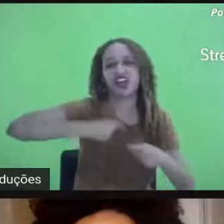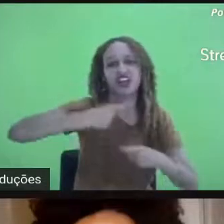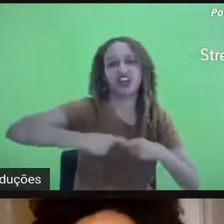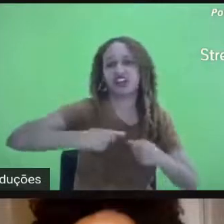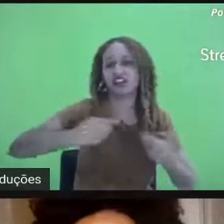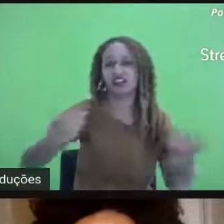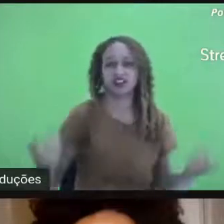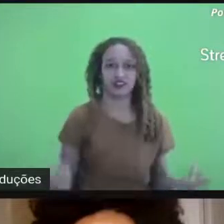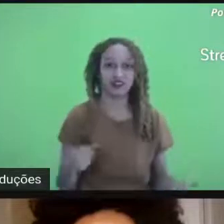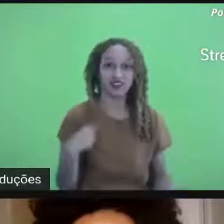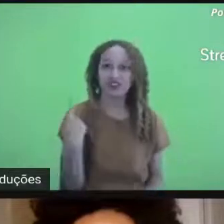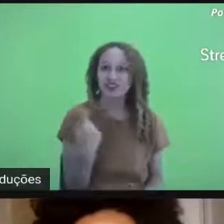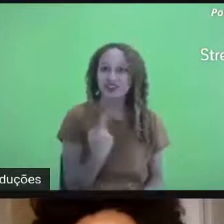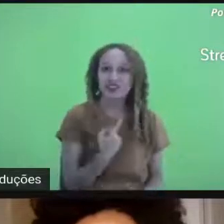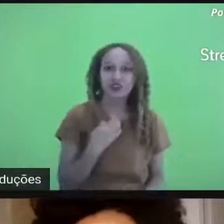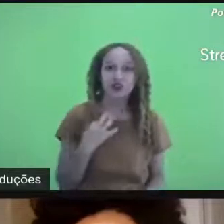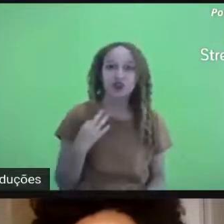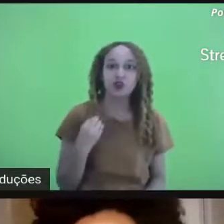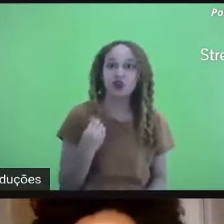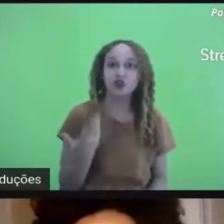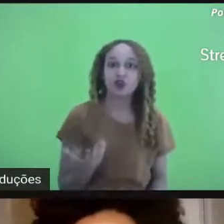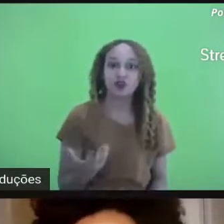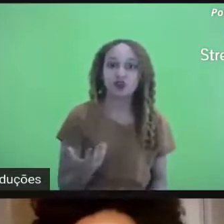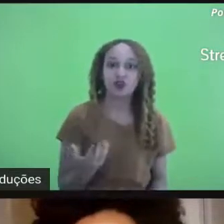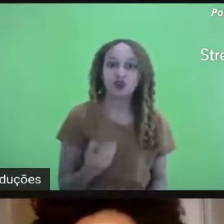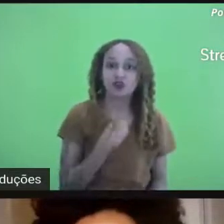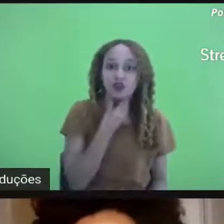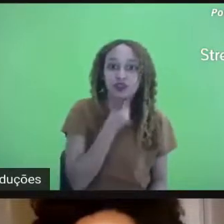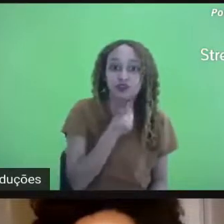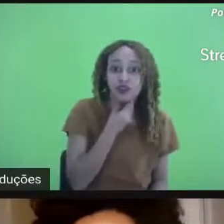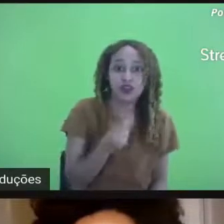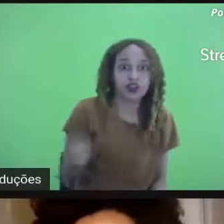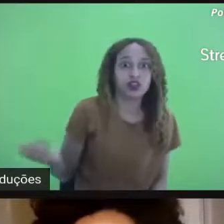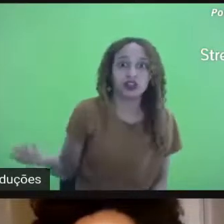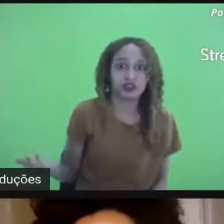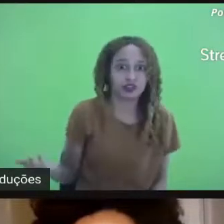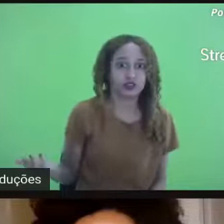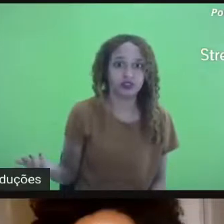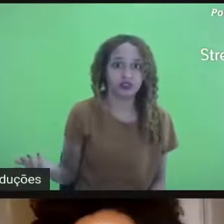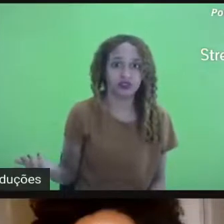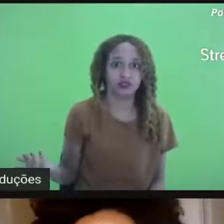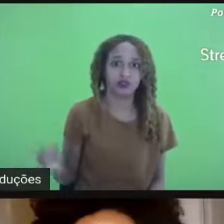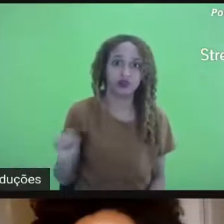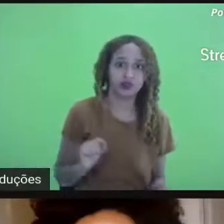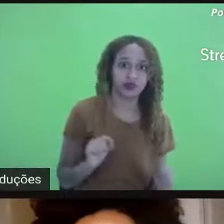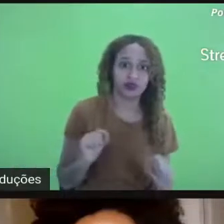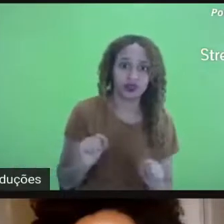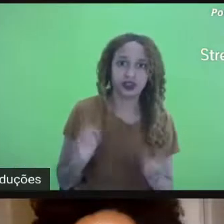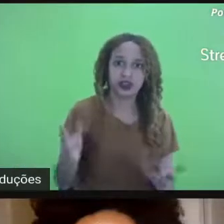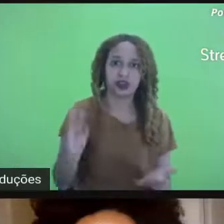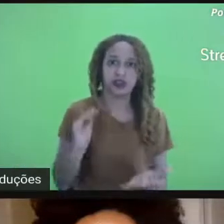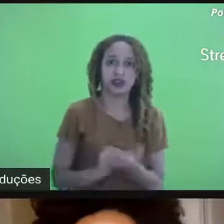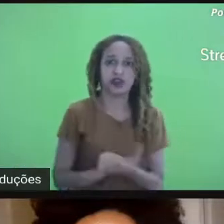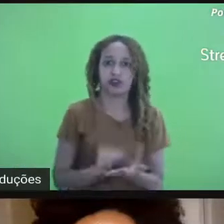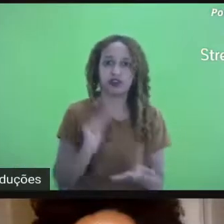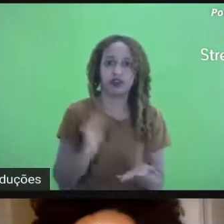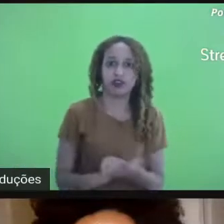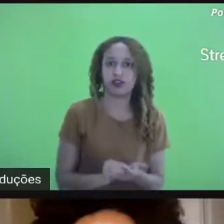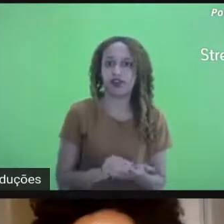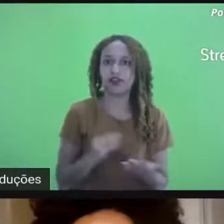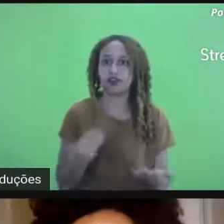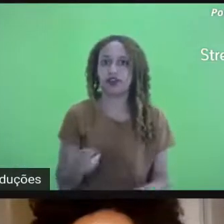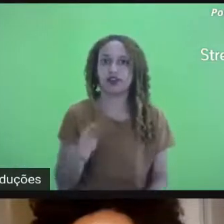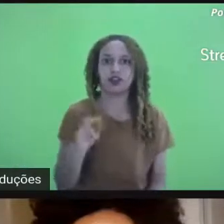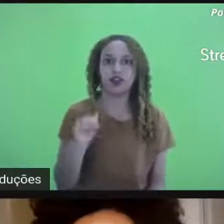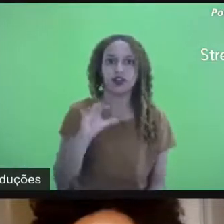viralatistas em todos os sentidos. E o viralatismo ele é uma questão inerente à pauta racial. E que a negritude muitas vezes não